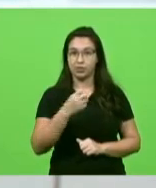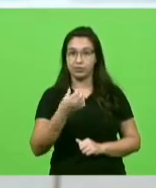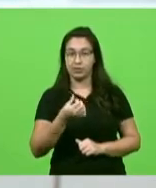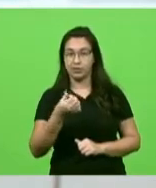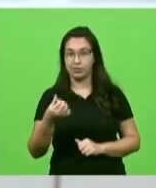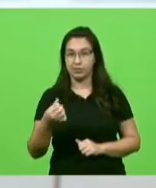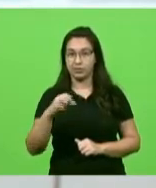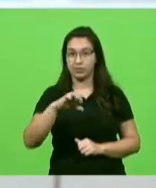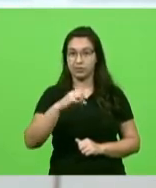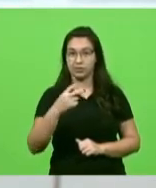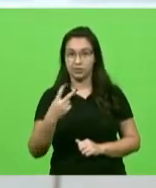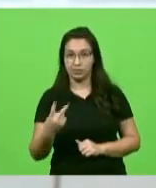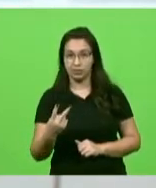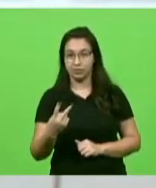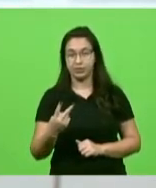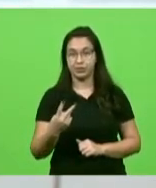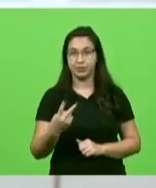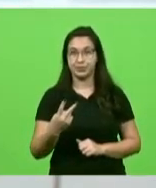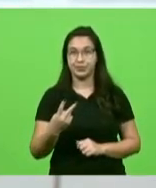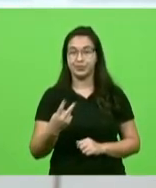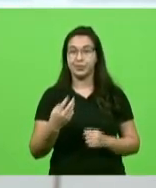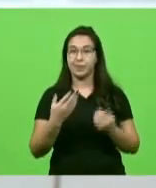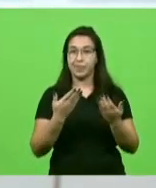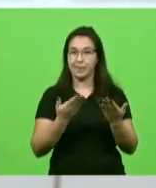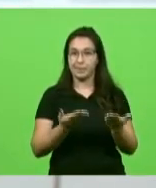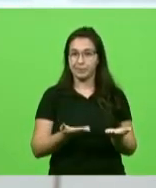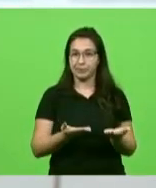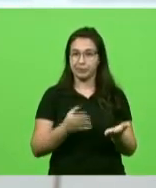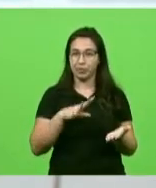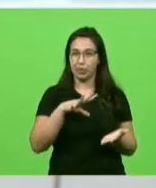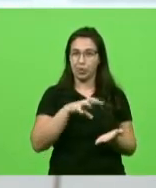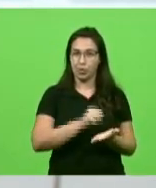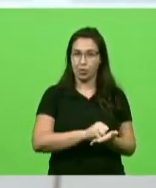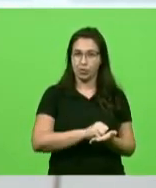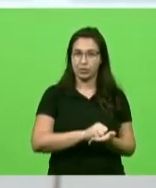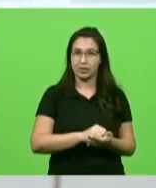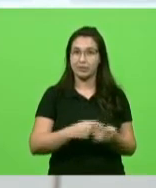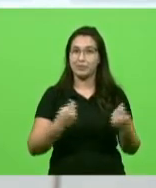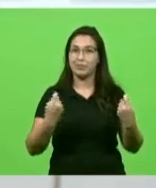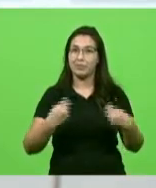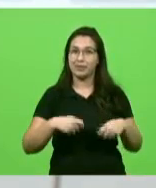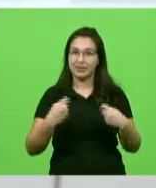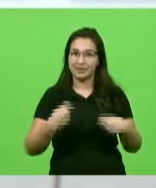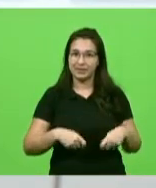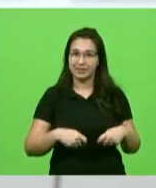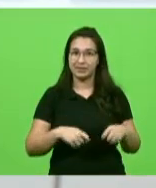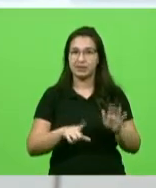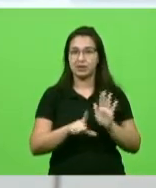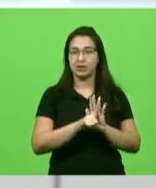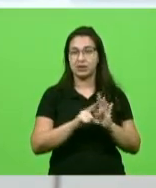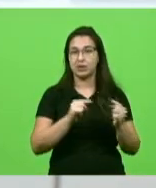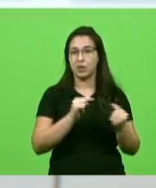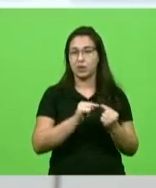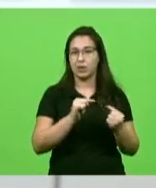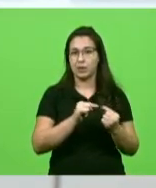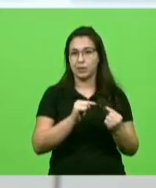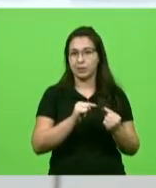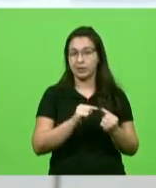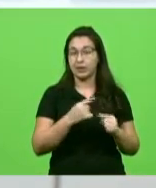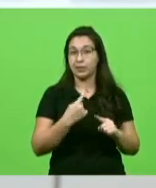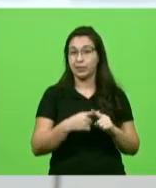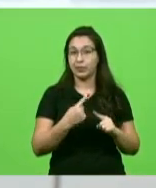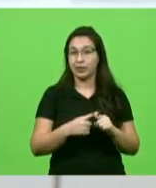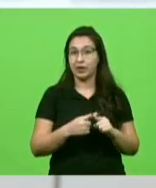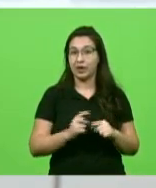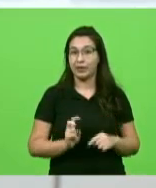que a formalização do instrumento contratual era indispensável uma vez que o valor